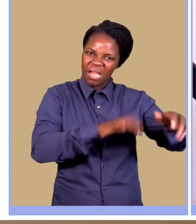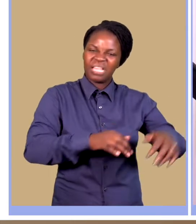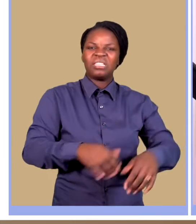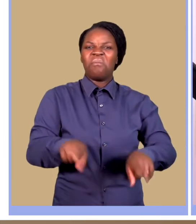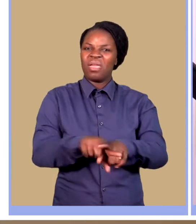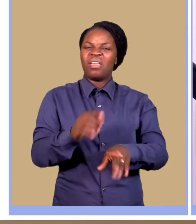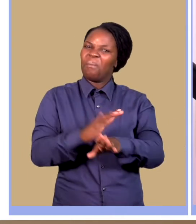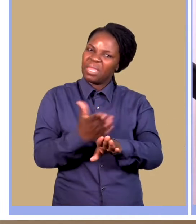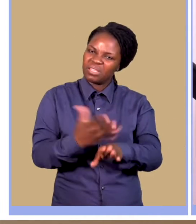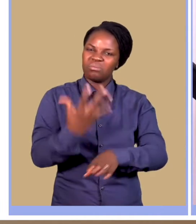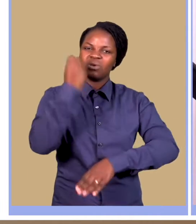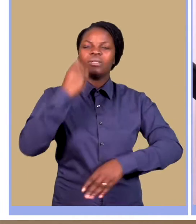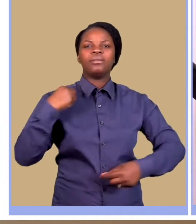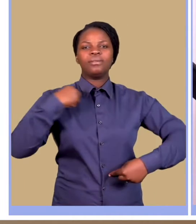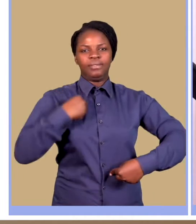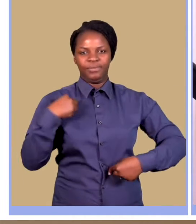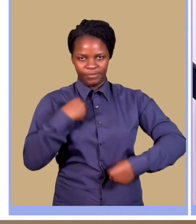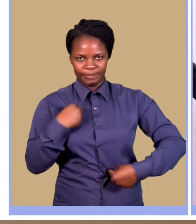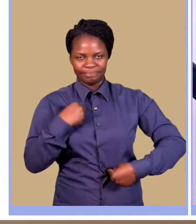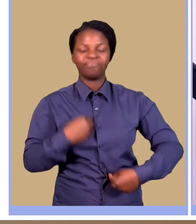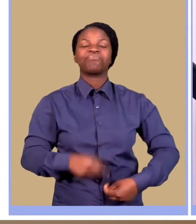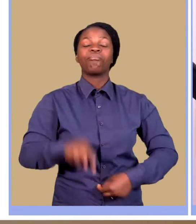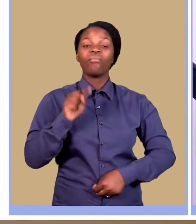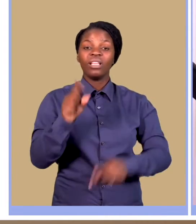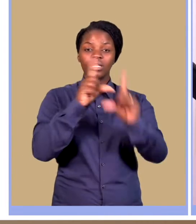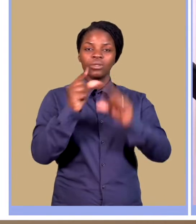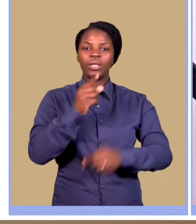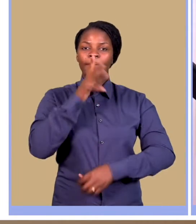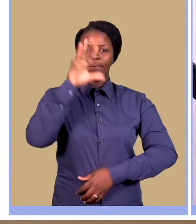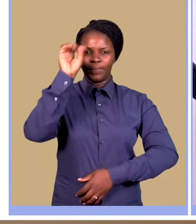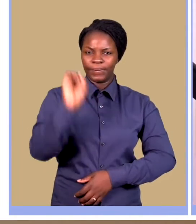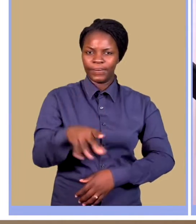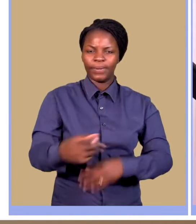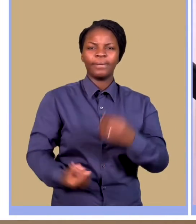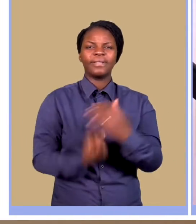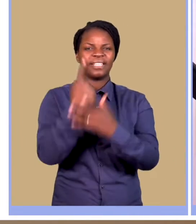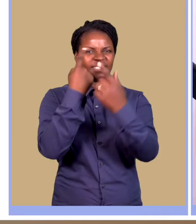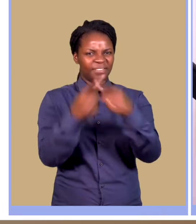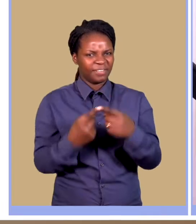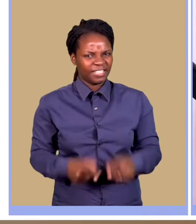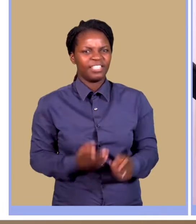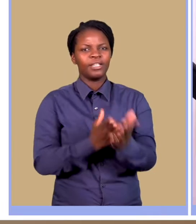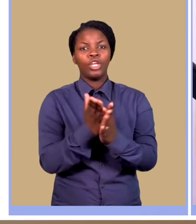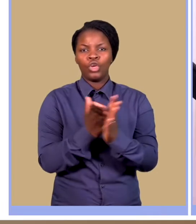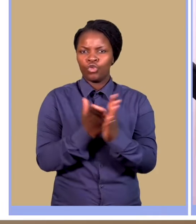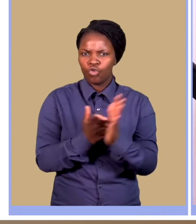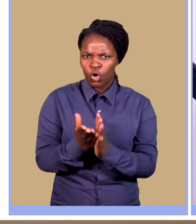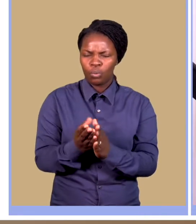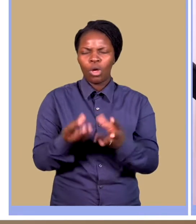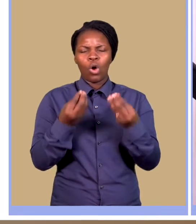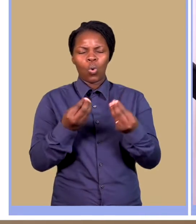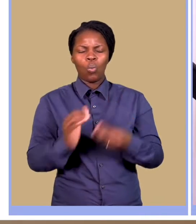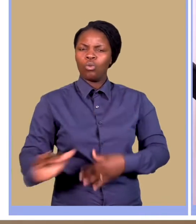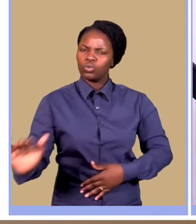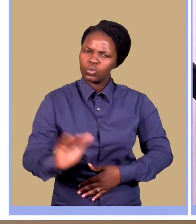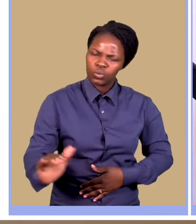aqui algumas: a poluição ambiental, a poluição do ar, a poluição do solo, a poluição sonora ou até mesmo